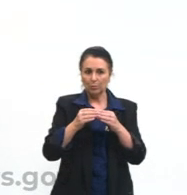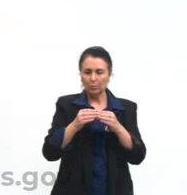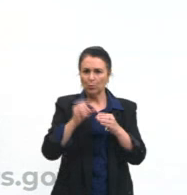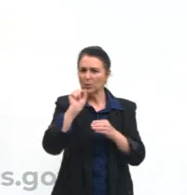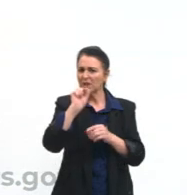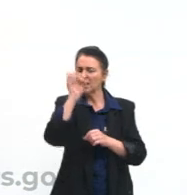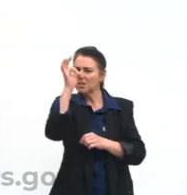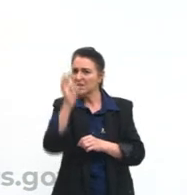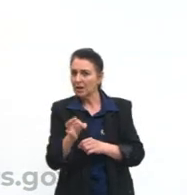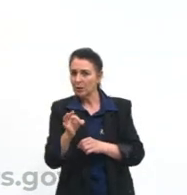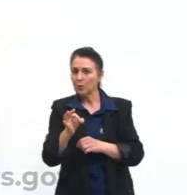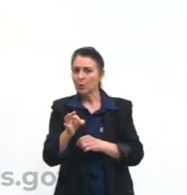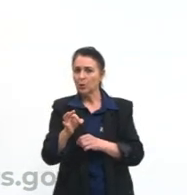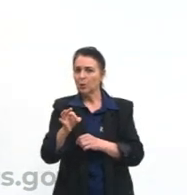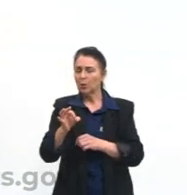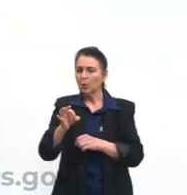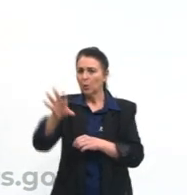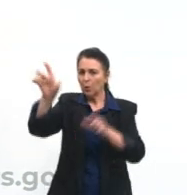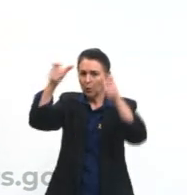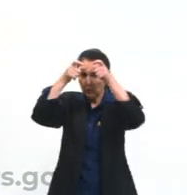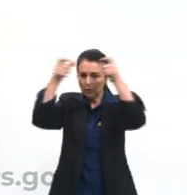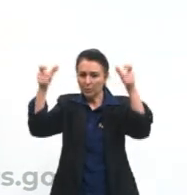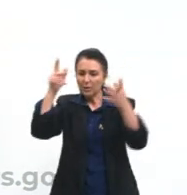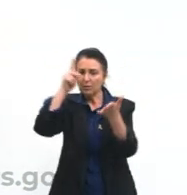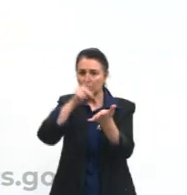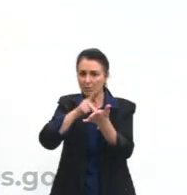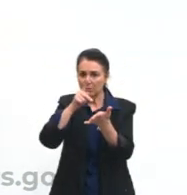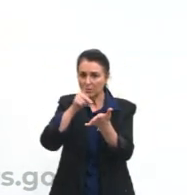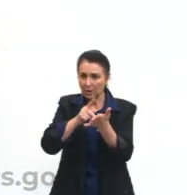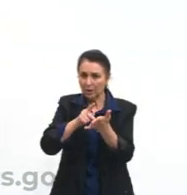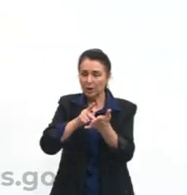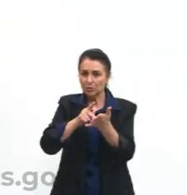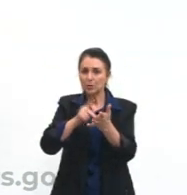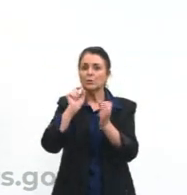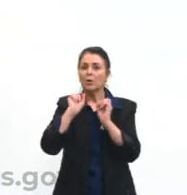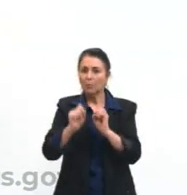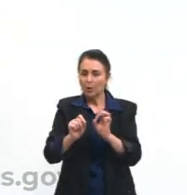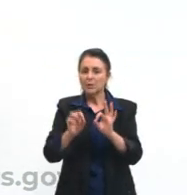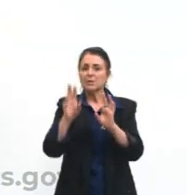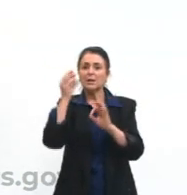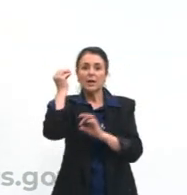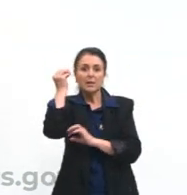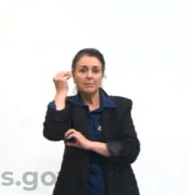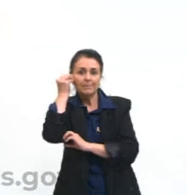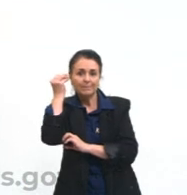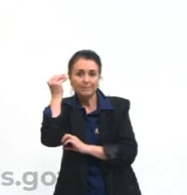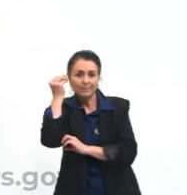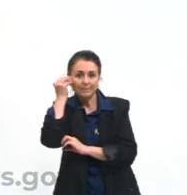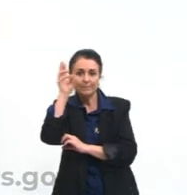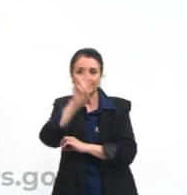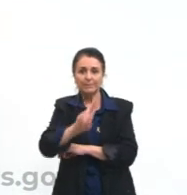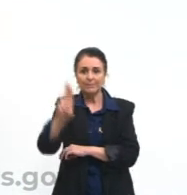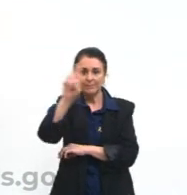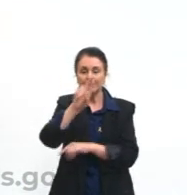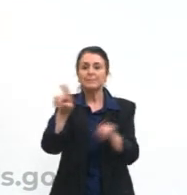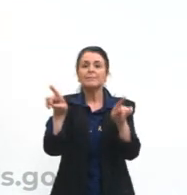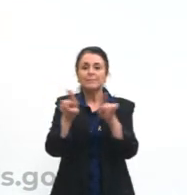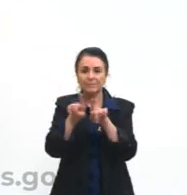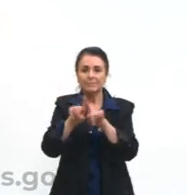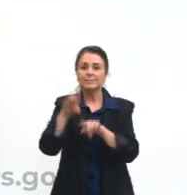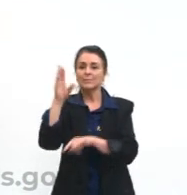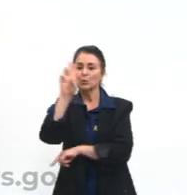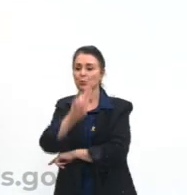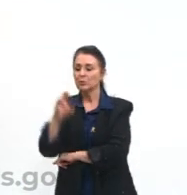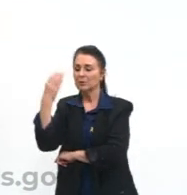o conhecimento verdadeiro só pode ser obtido por meio da experimentação e pelo aferimento